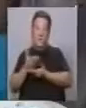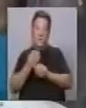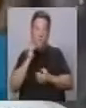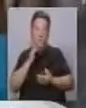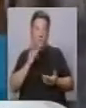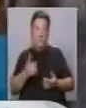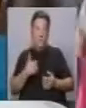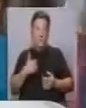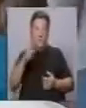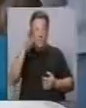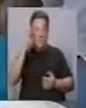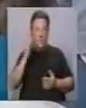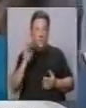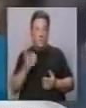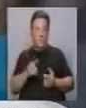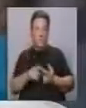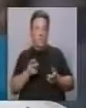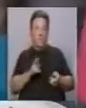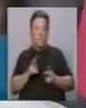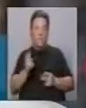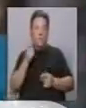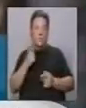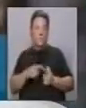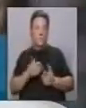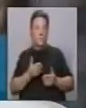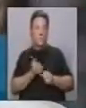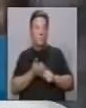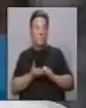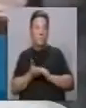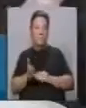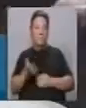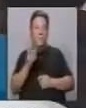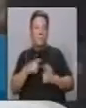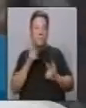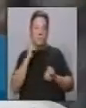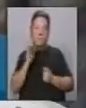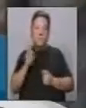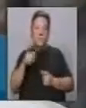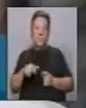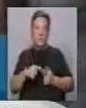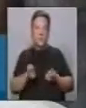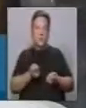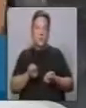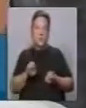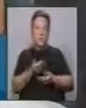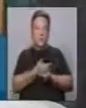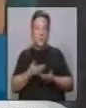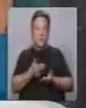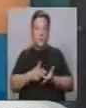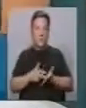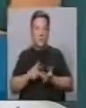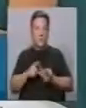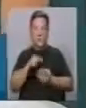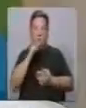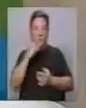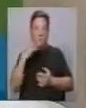Vamos saber muito rapidamente quais são os cursos com mais saída, aqueles que são mais procurados aqui, gestão, economia, engenharia. Isto